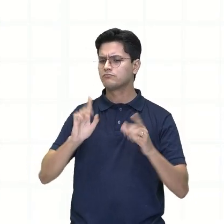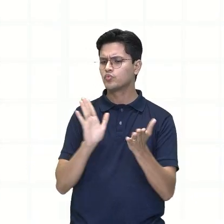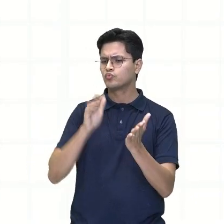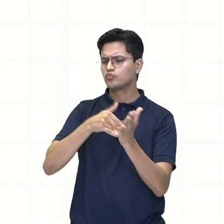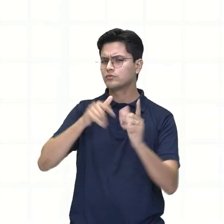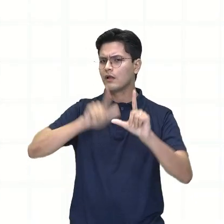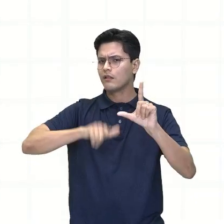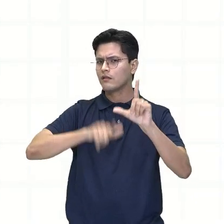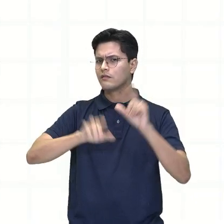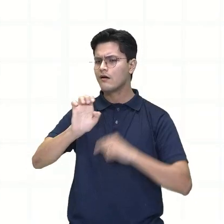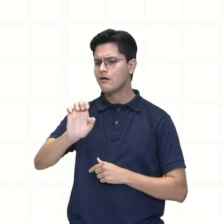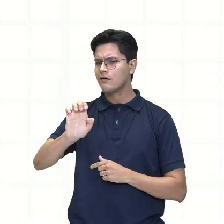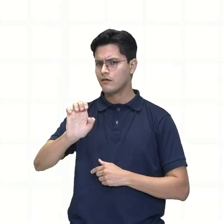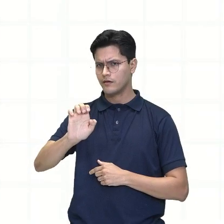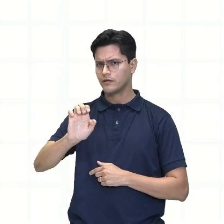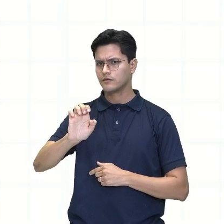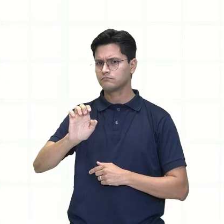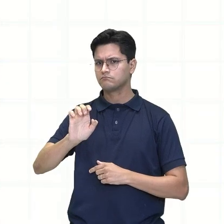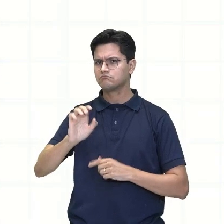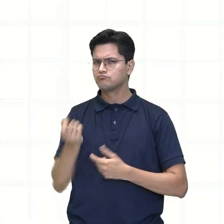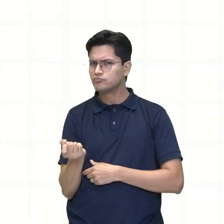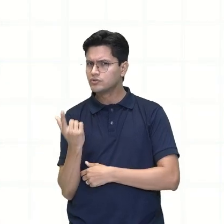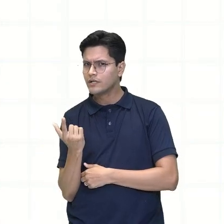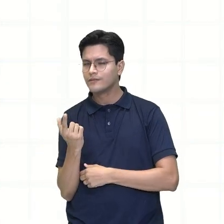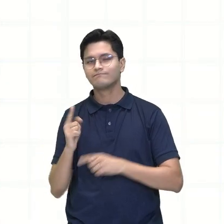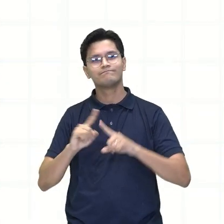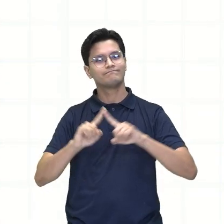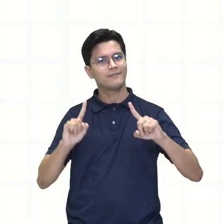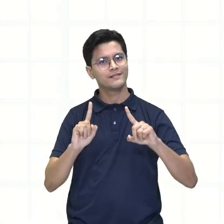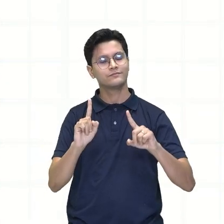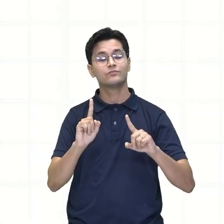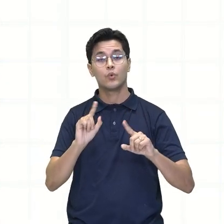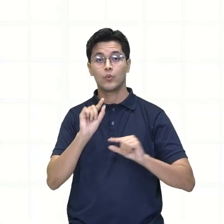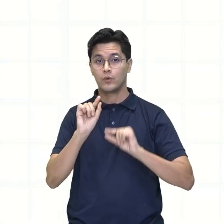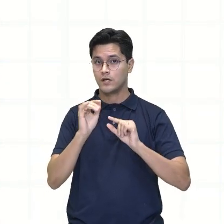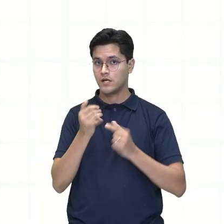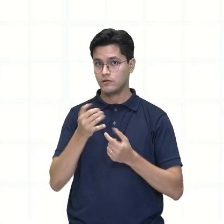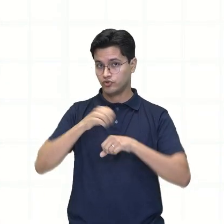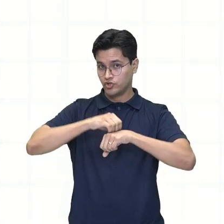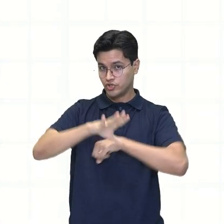sempre, tá? Uma palavra termina com E ou com A, com O, que